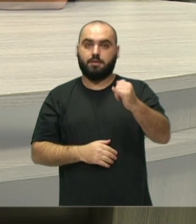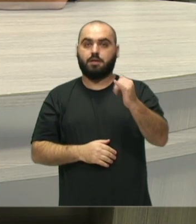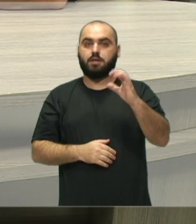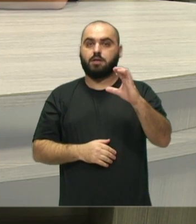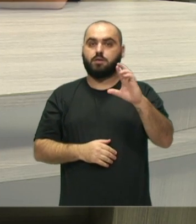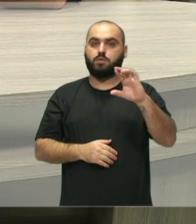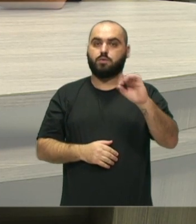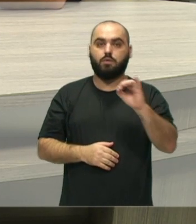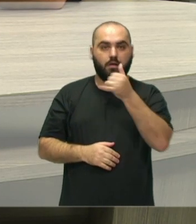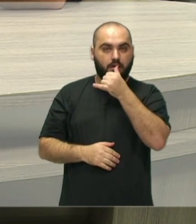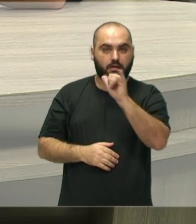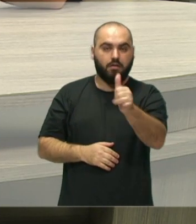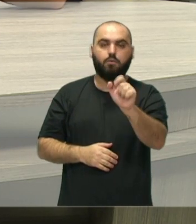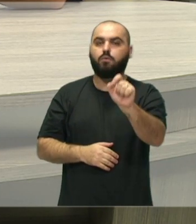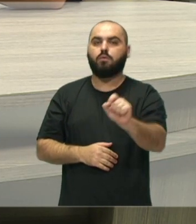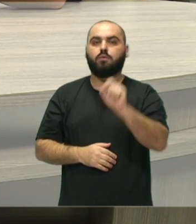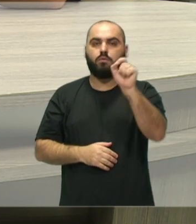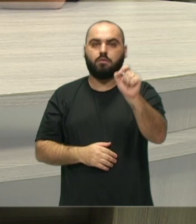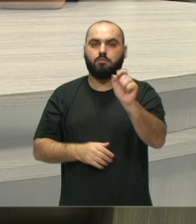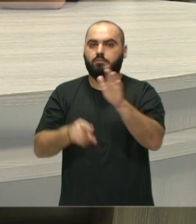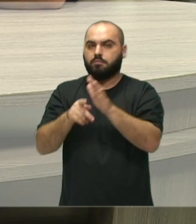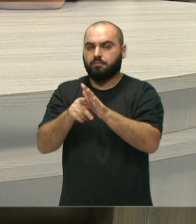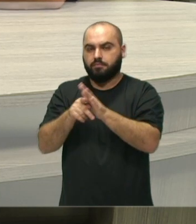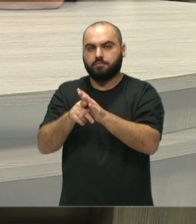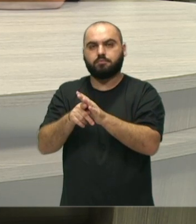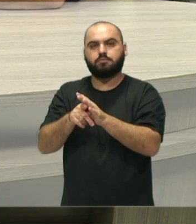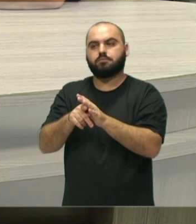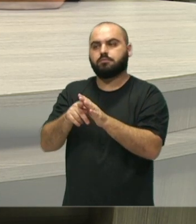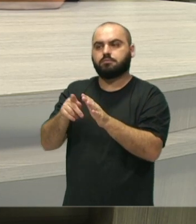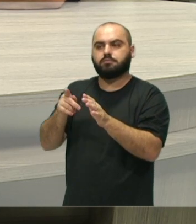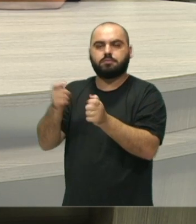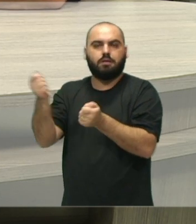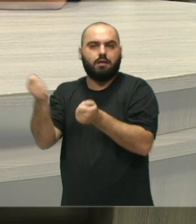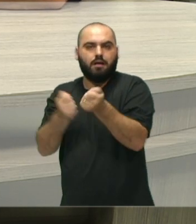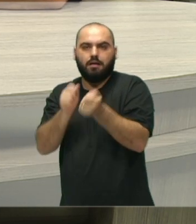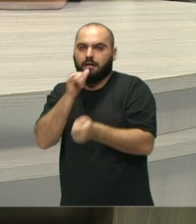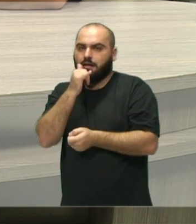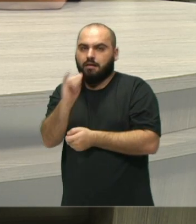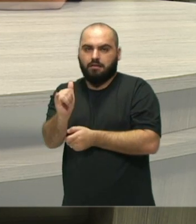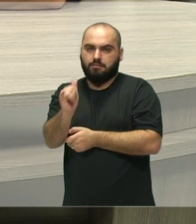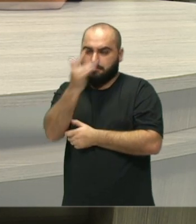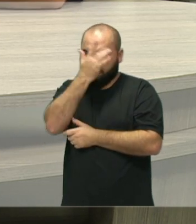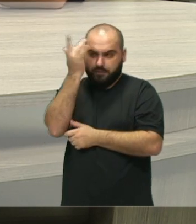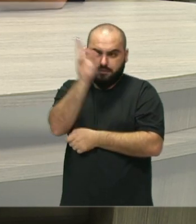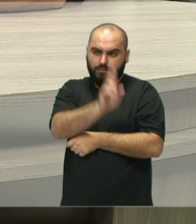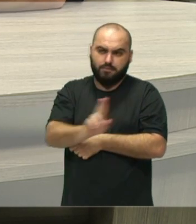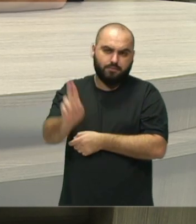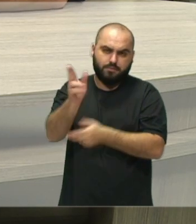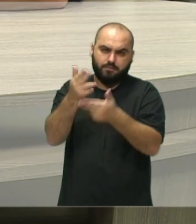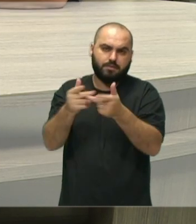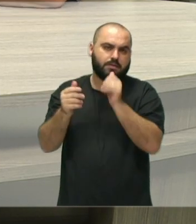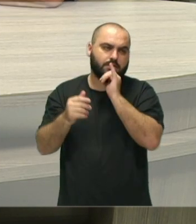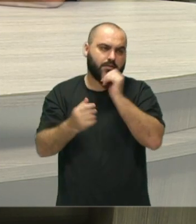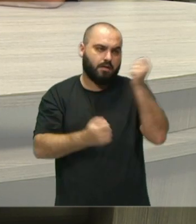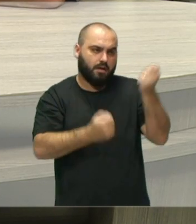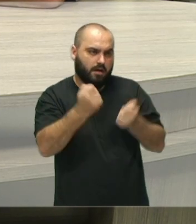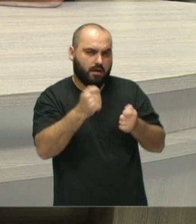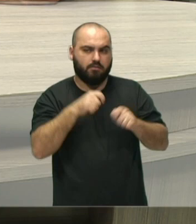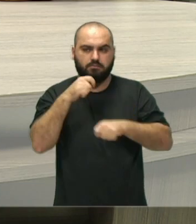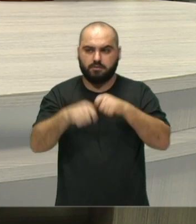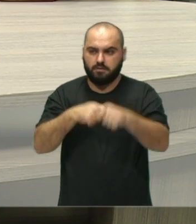micromobilidade elétrica, que é a utilização de pequenos veículos elétricos compartilhados. Por exemplo, carros,